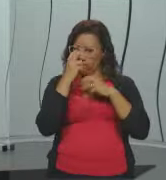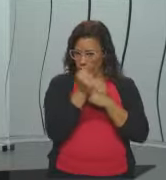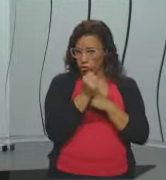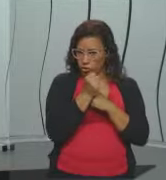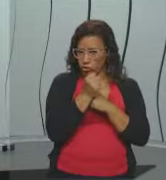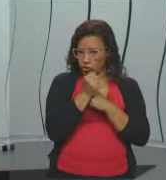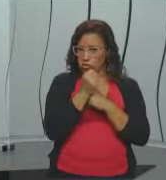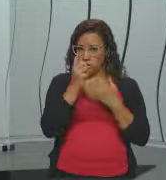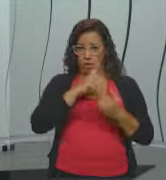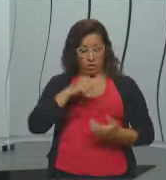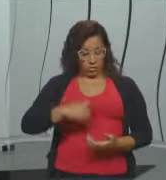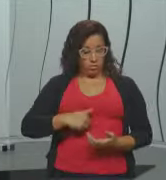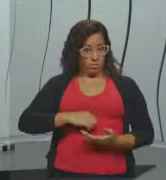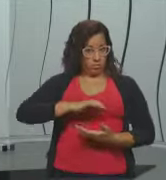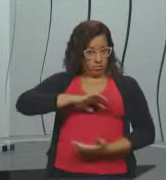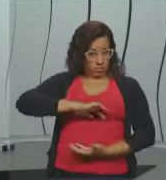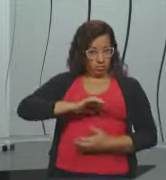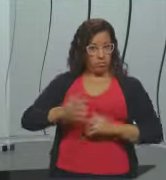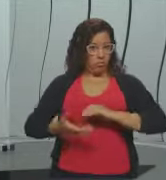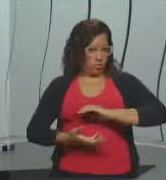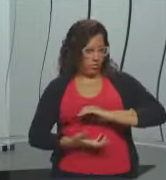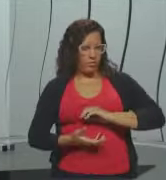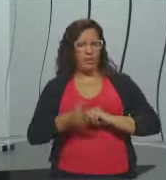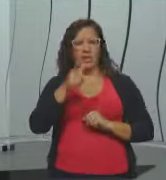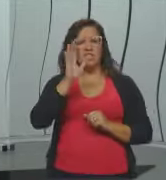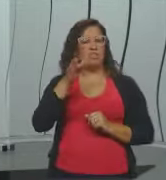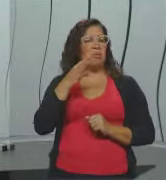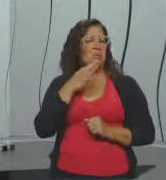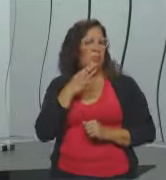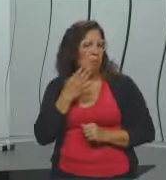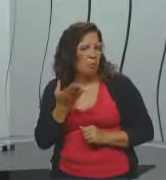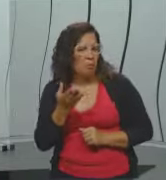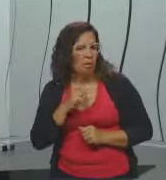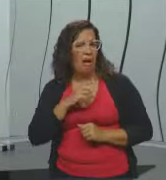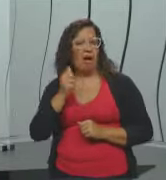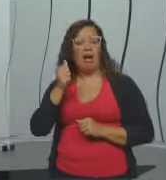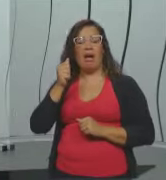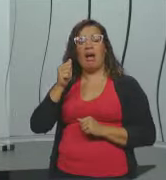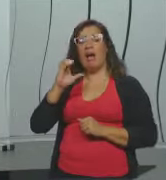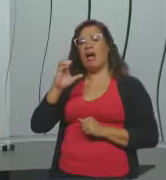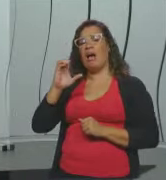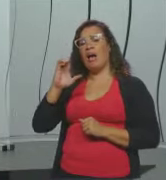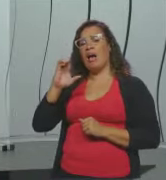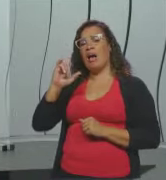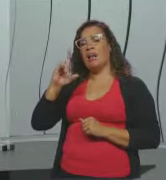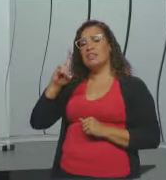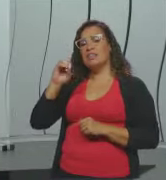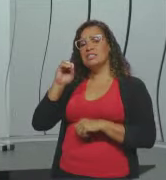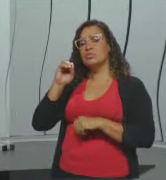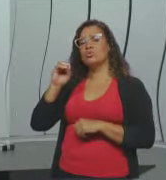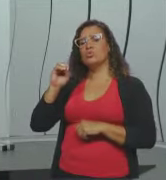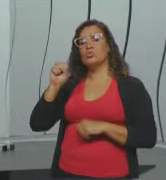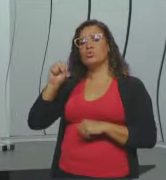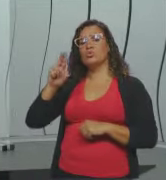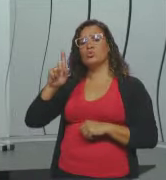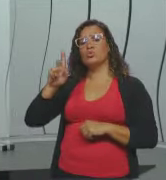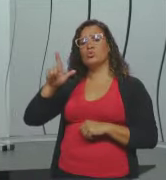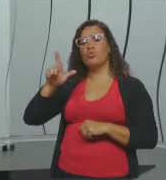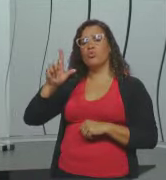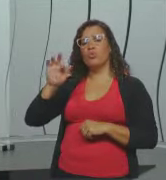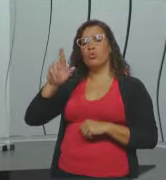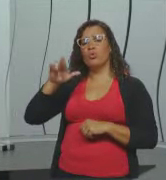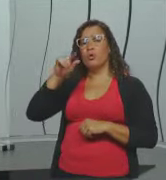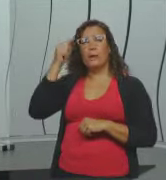forte, que é o que tem no estômago. Mas talvez você já tenha ouvido falar em ácido sulfúrico. Quando a gente pensa em ácido, a gente pensa em quê? É